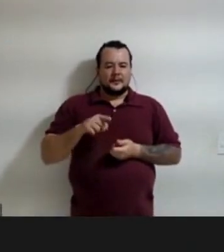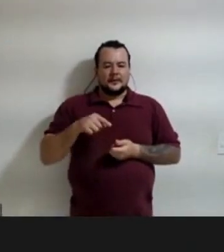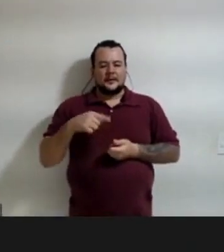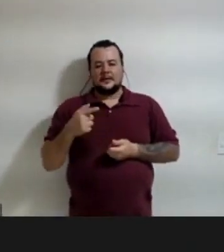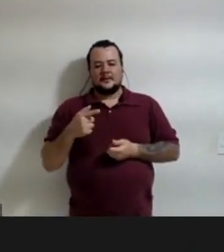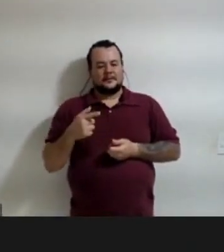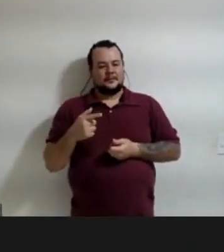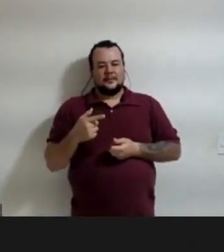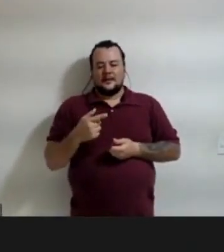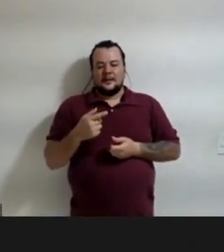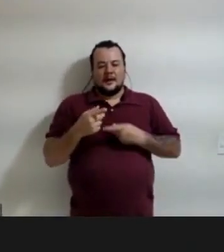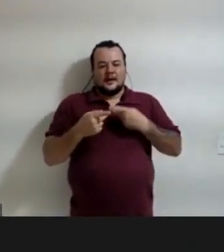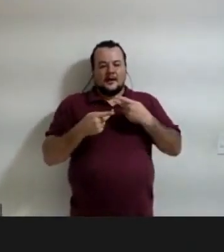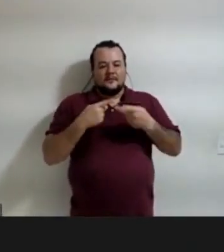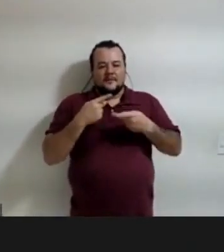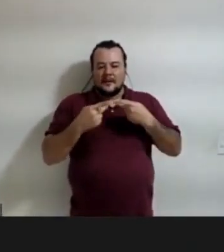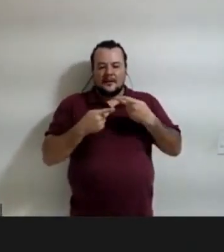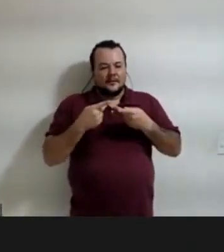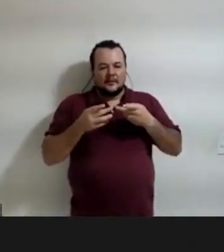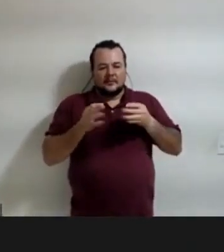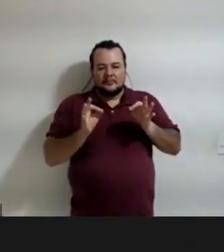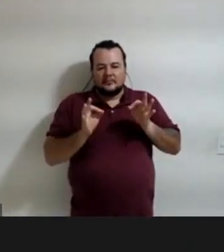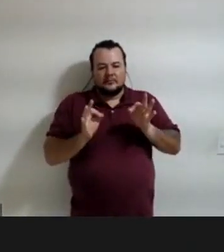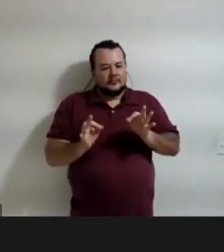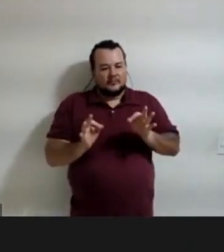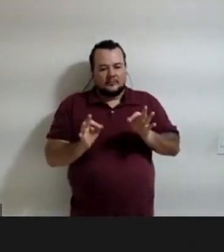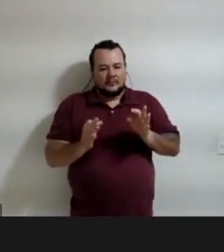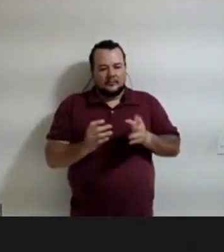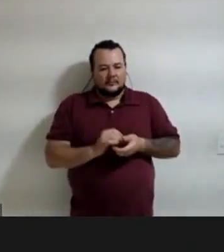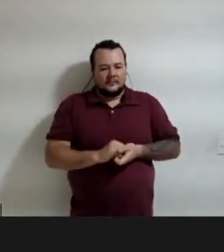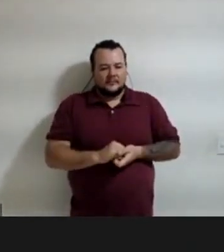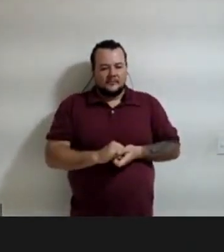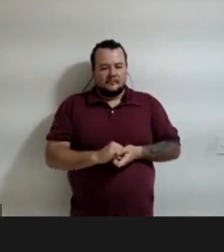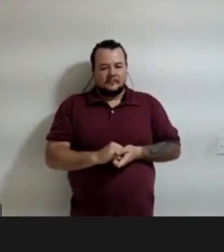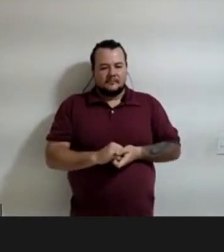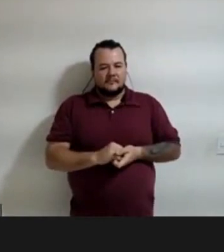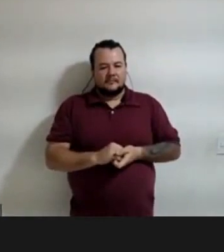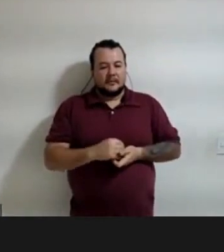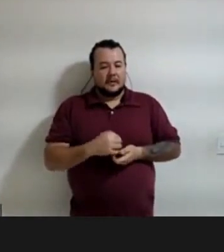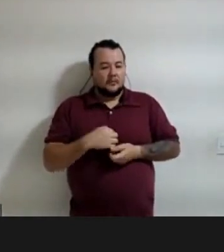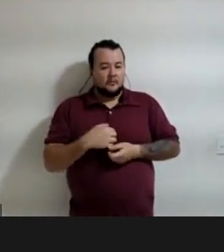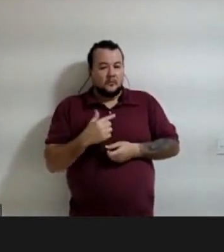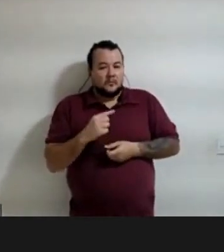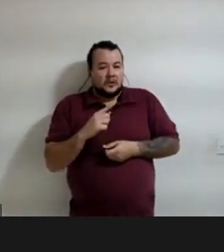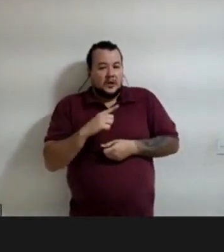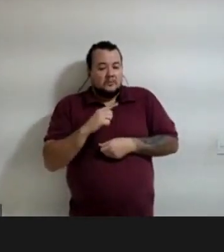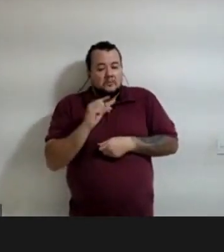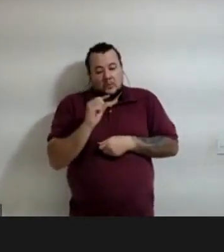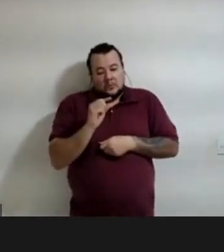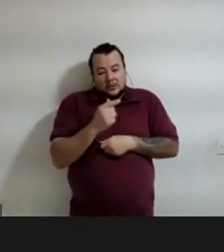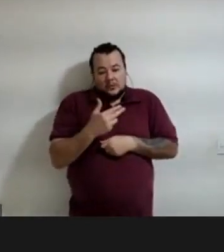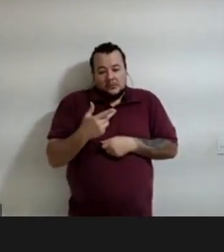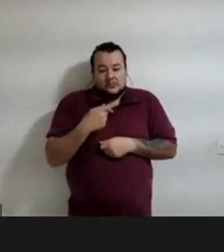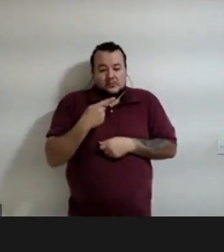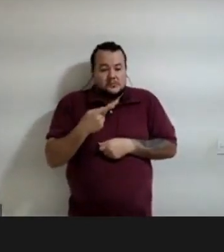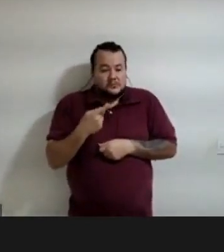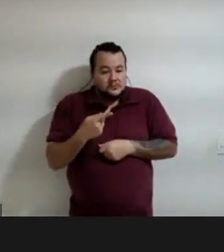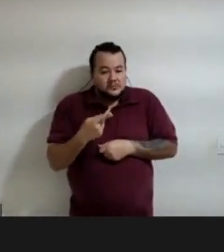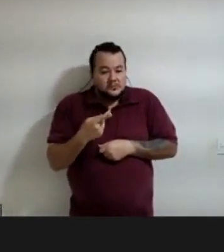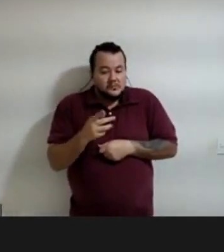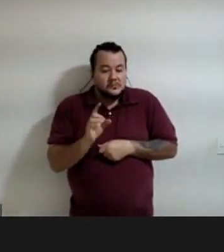elogioso relato do professor Andrei, não me resta falar muita coisa a não ser